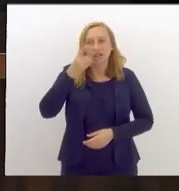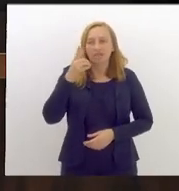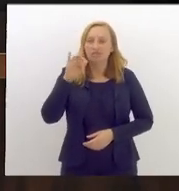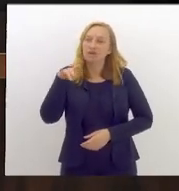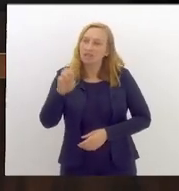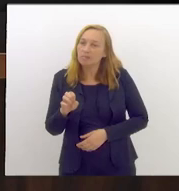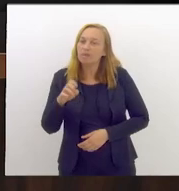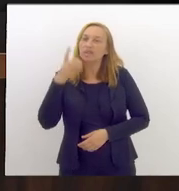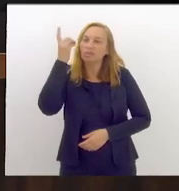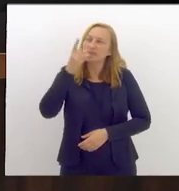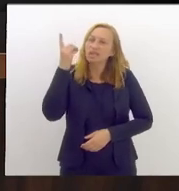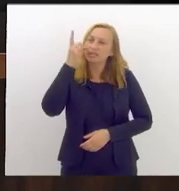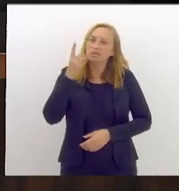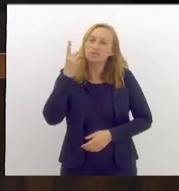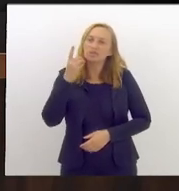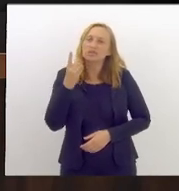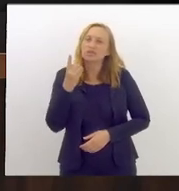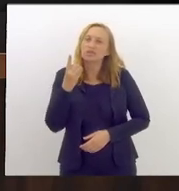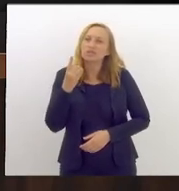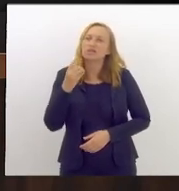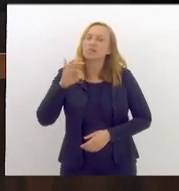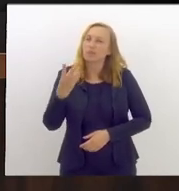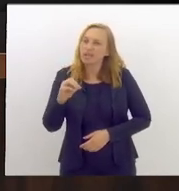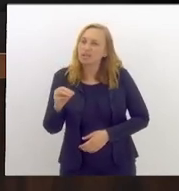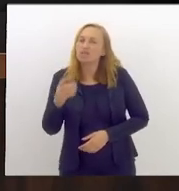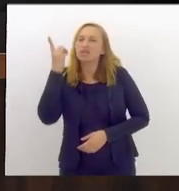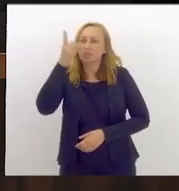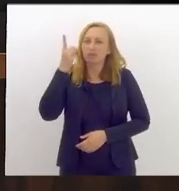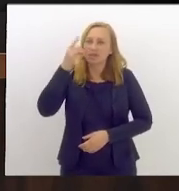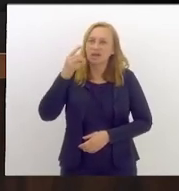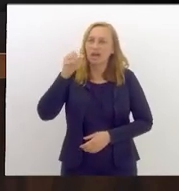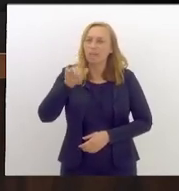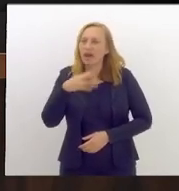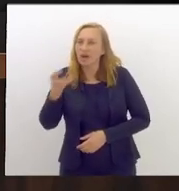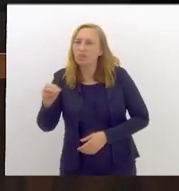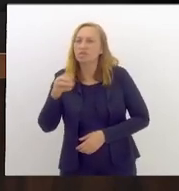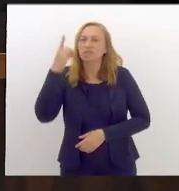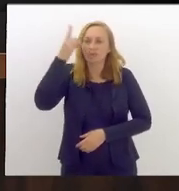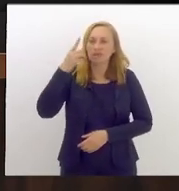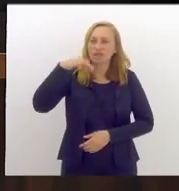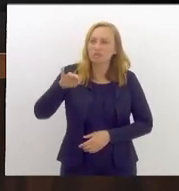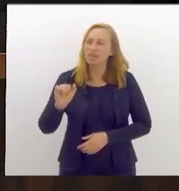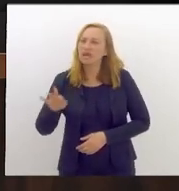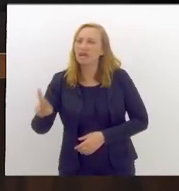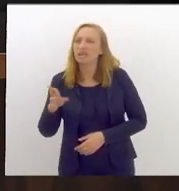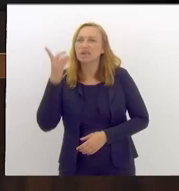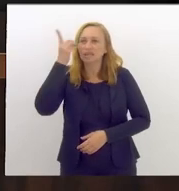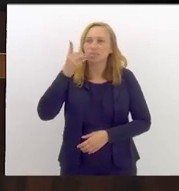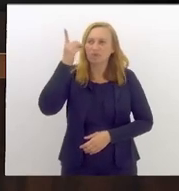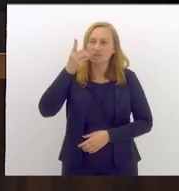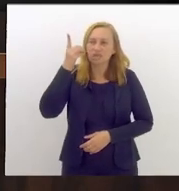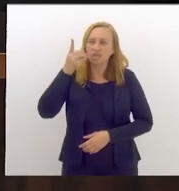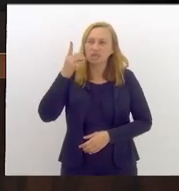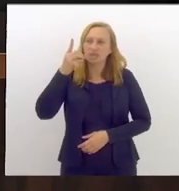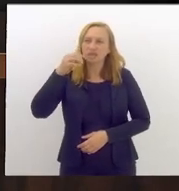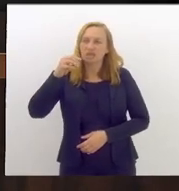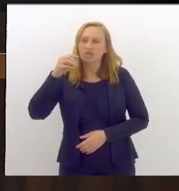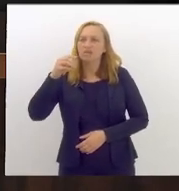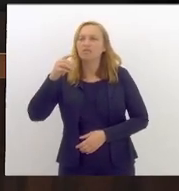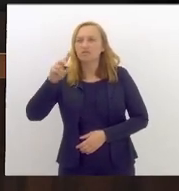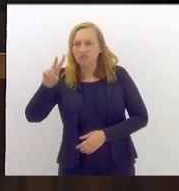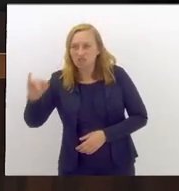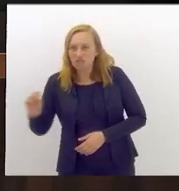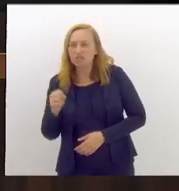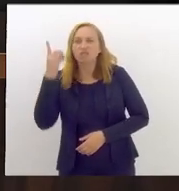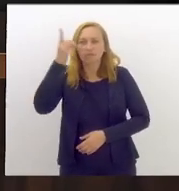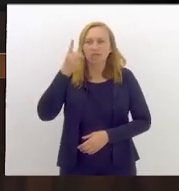deputado Márcio canela Deputado Marcos Abraão Deputado Marcos Muller Deputado Marcos Vinícius Deputado